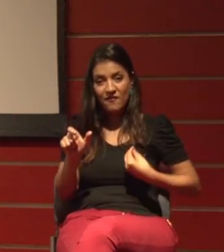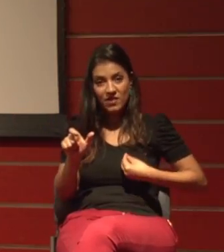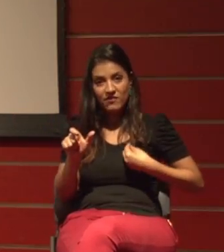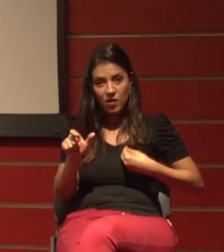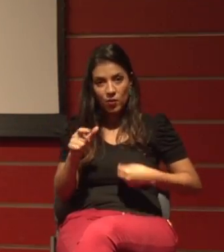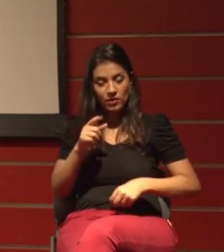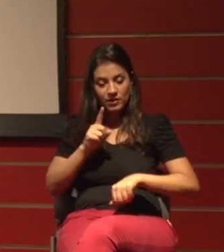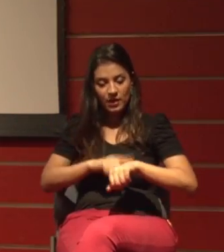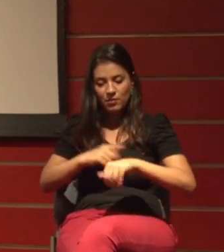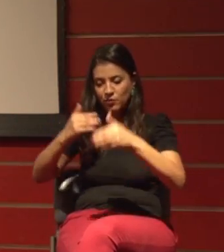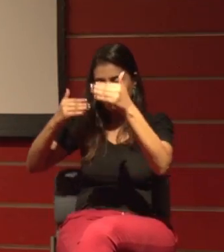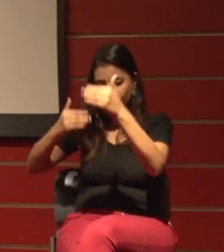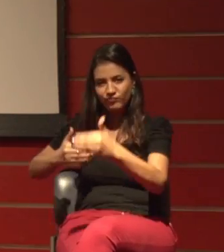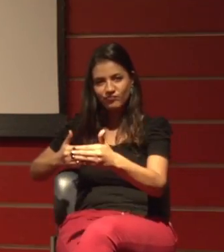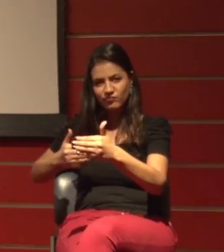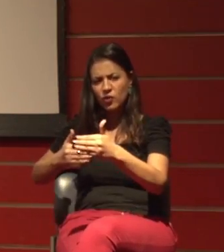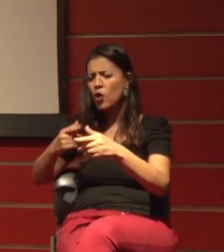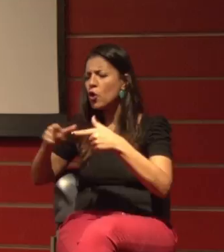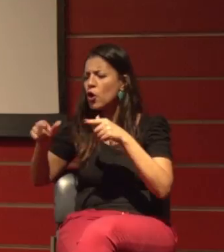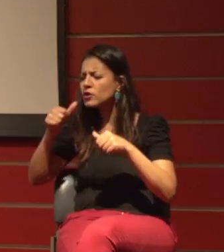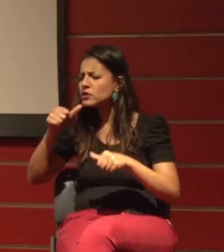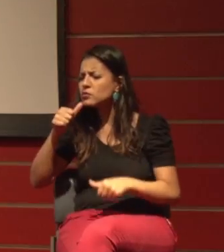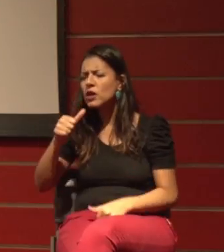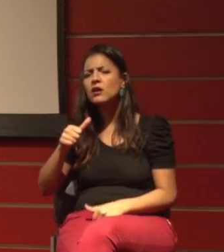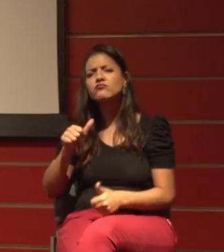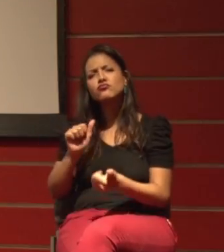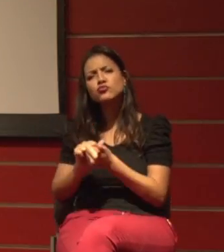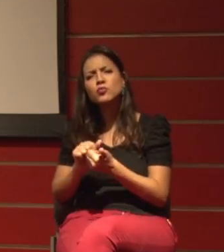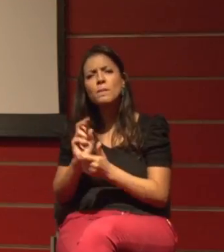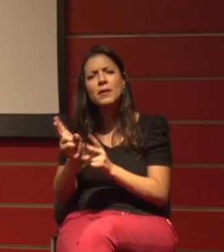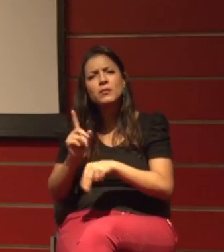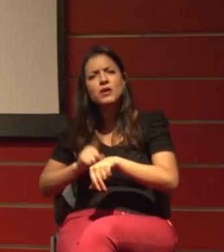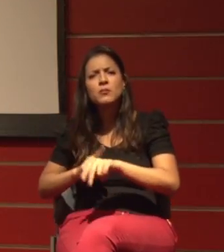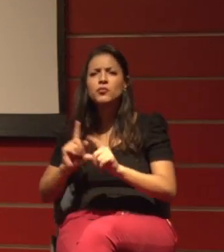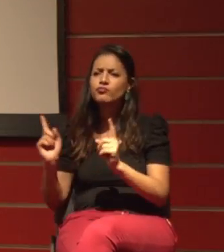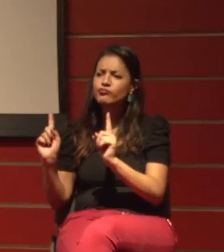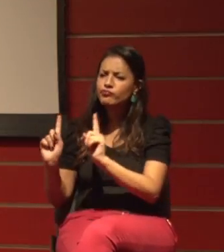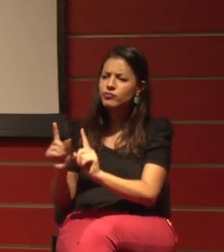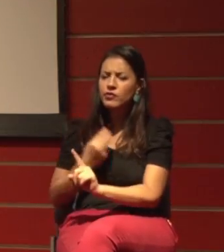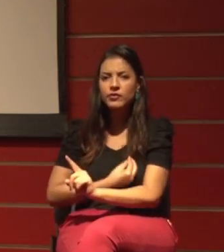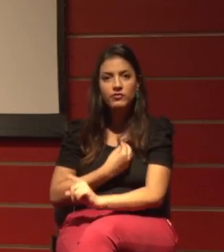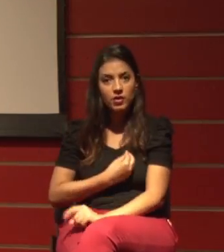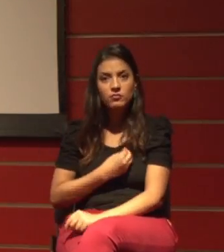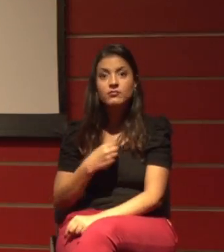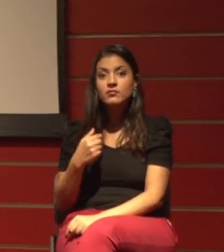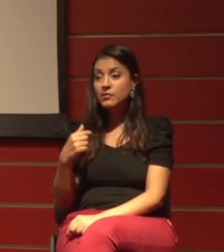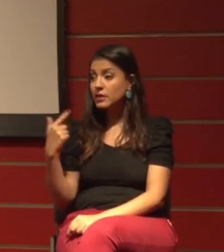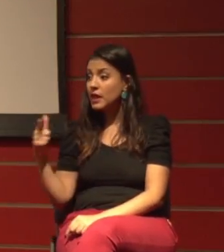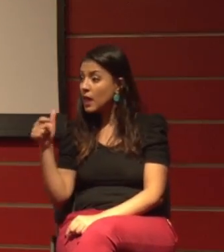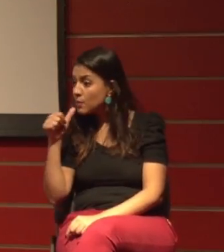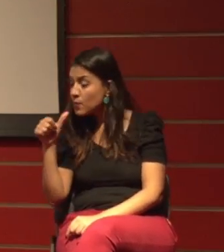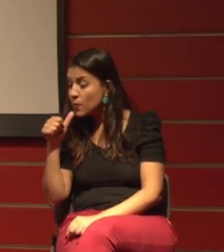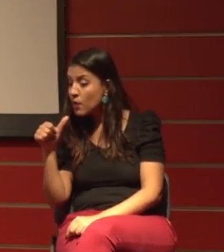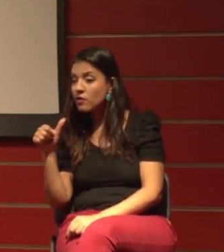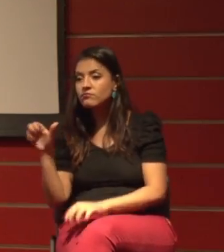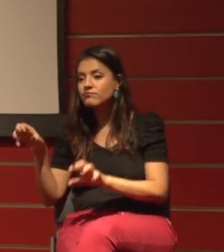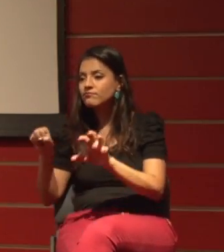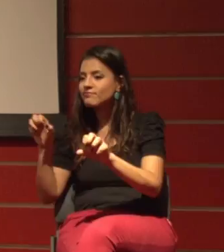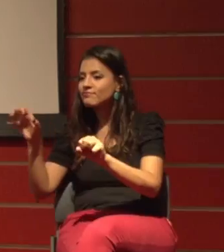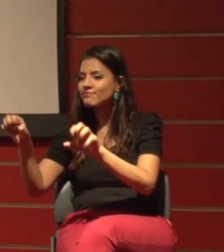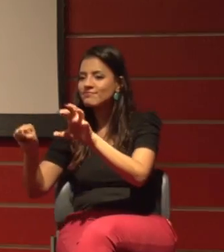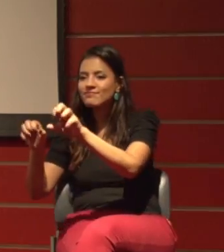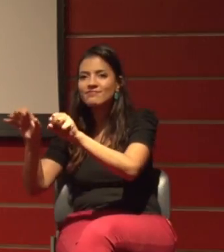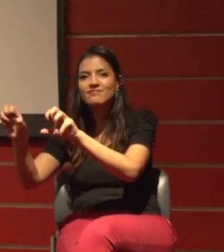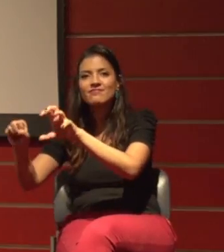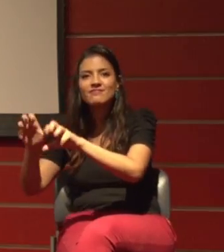grande coxa de retalho ali de umas não sei reunindo pelo menos a história de 300 200 ou 300